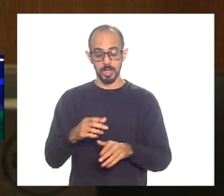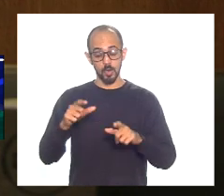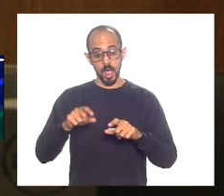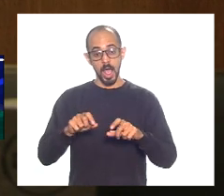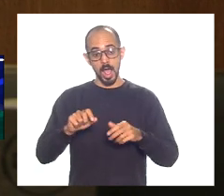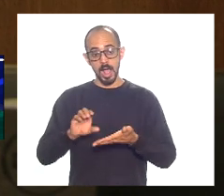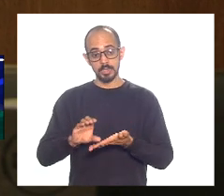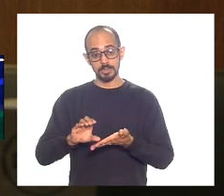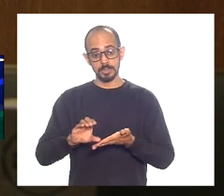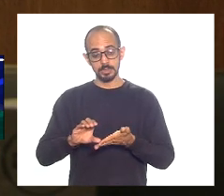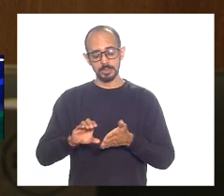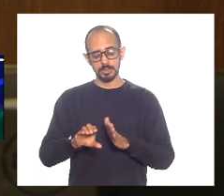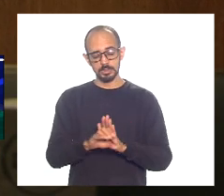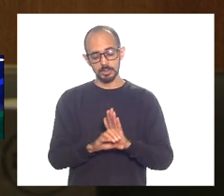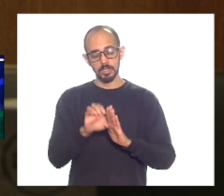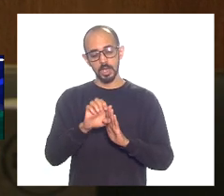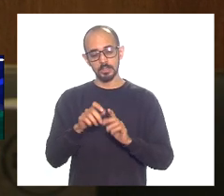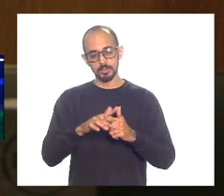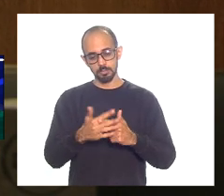plenário.